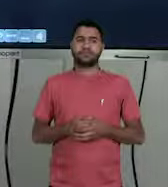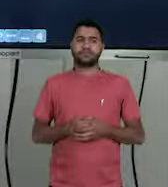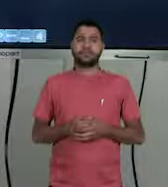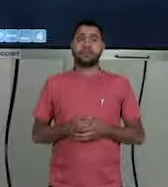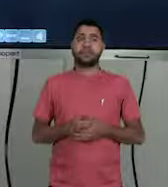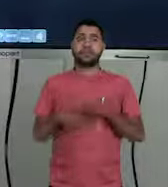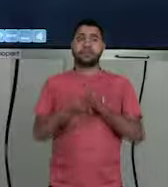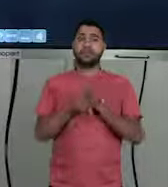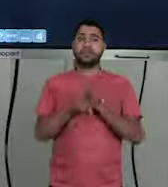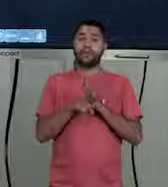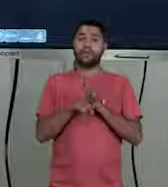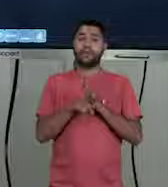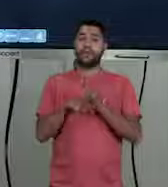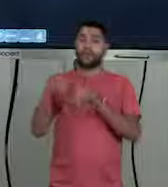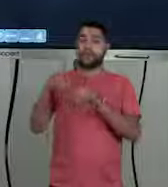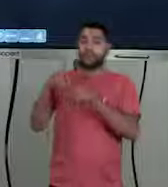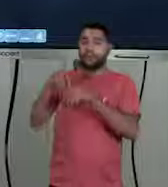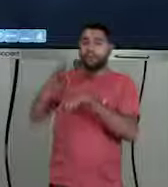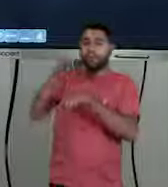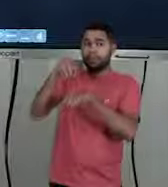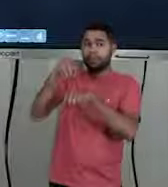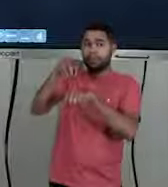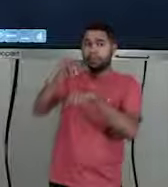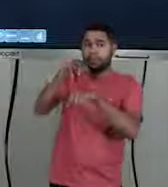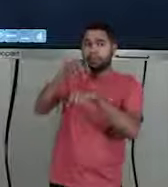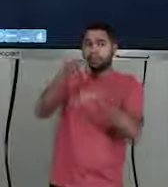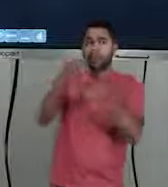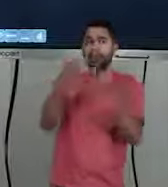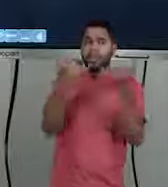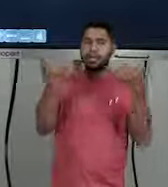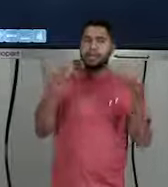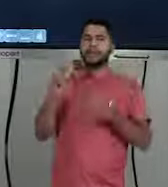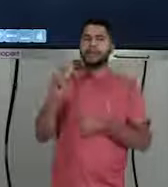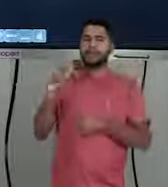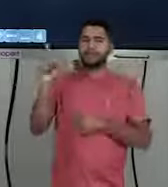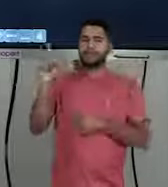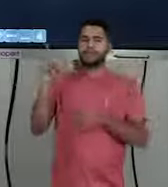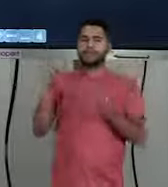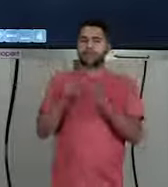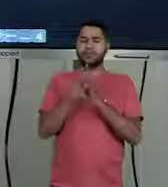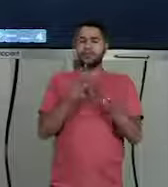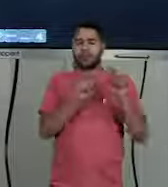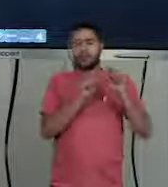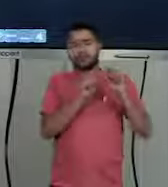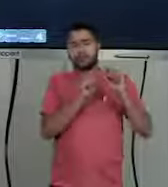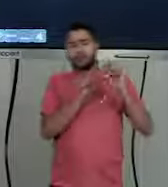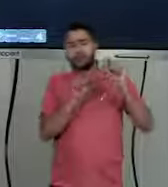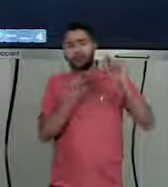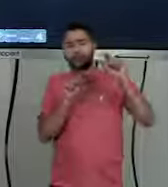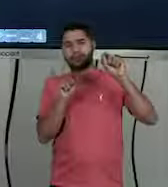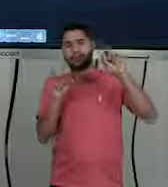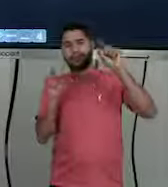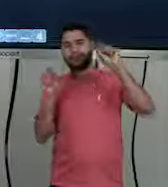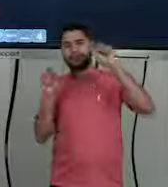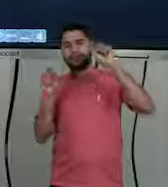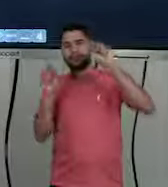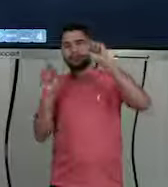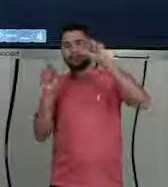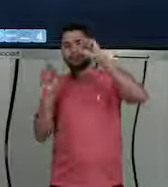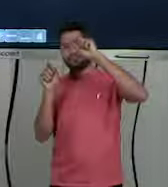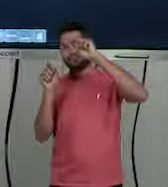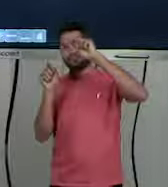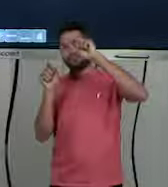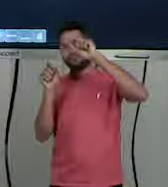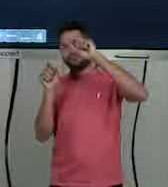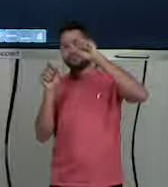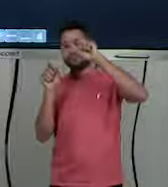as linhas de transmissões, a linha de transmissão é feita, as ligações elétricas é feita toda em série, para que